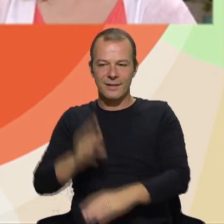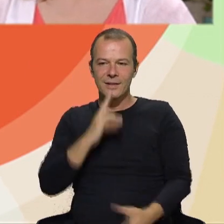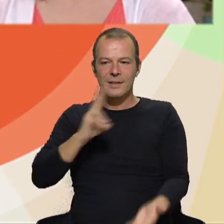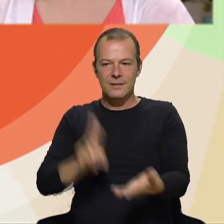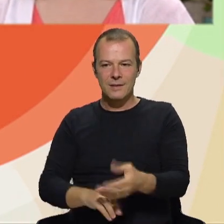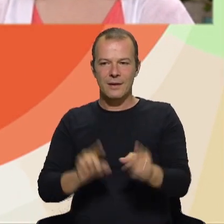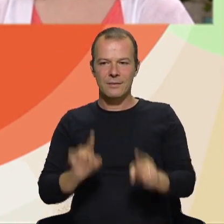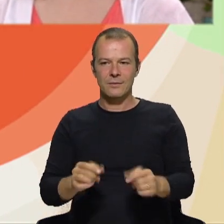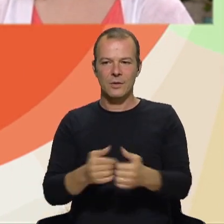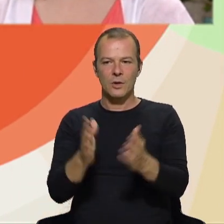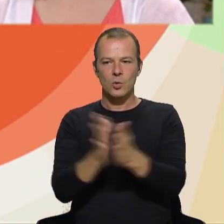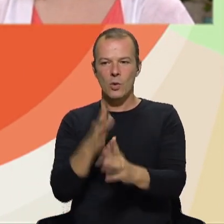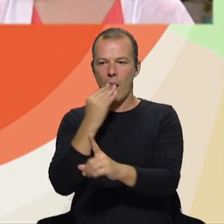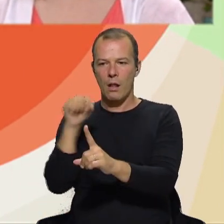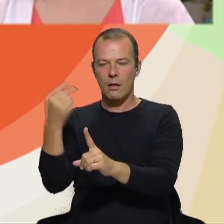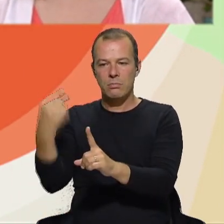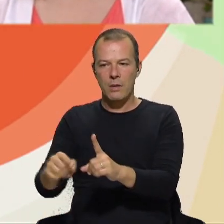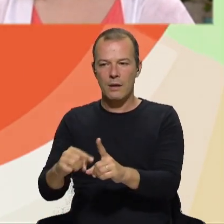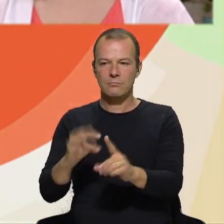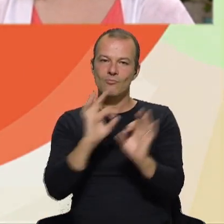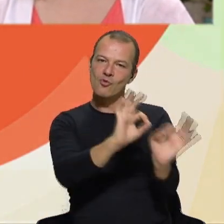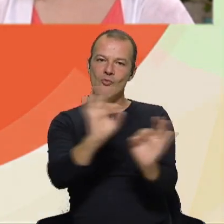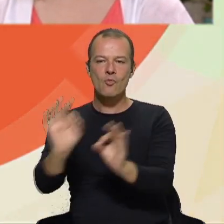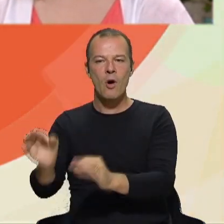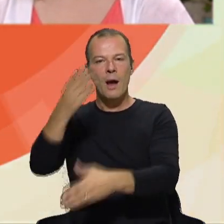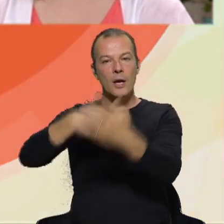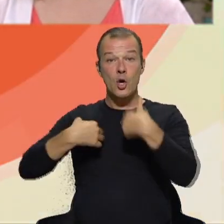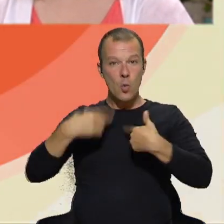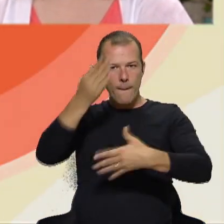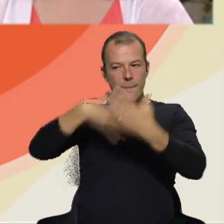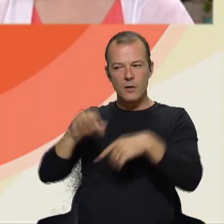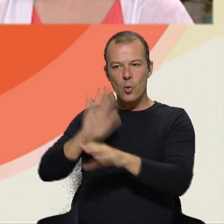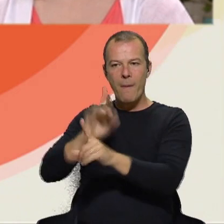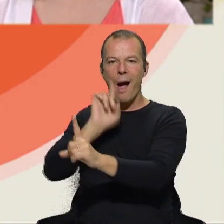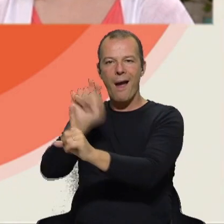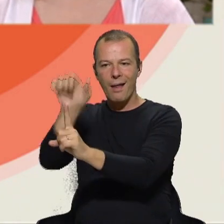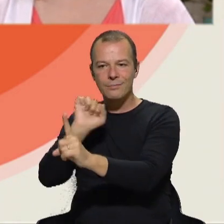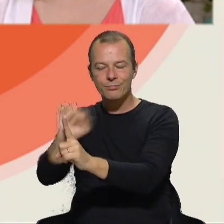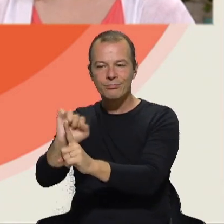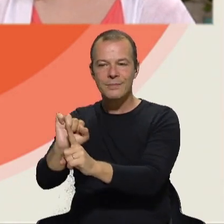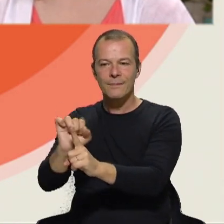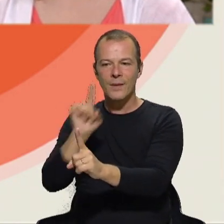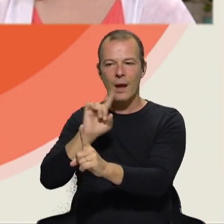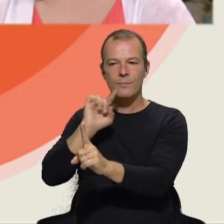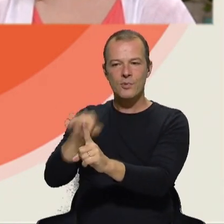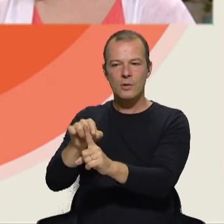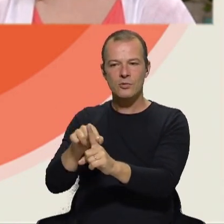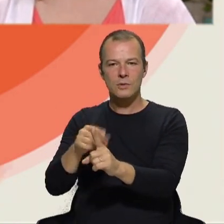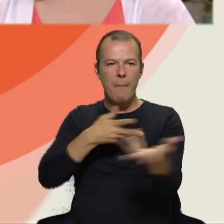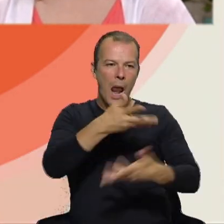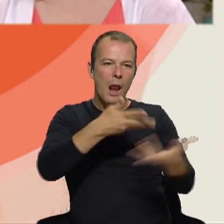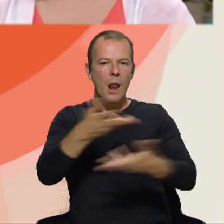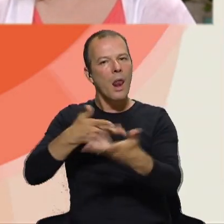Sério, acho que toda aula ela sempre tem algum contributo, aprendo com ela, sempre, tipo, ela é uma das pessoas que mais